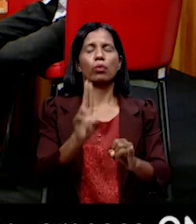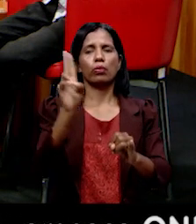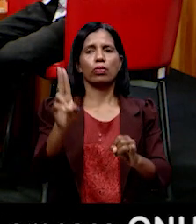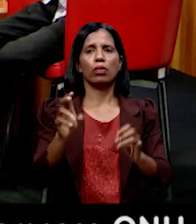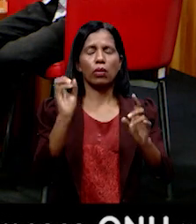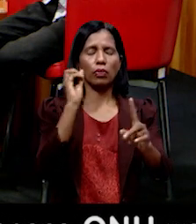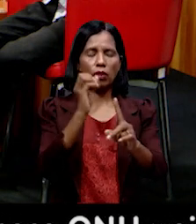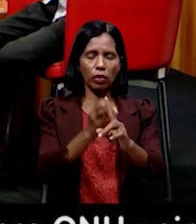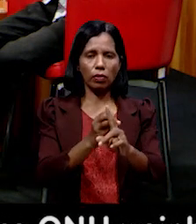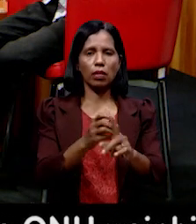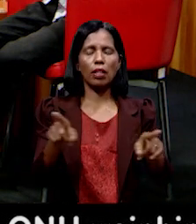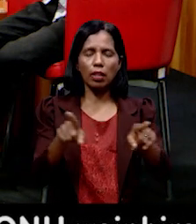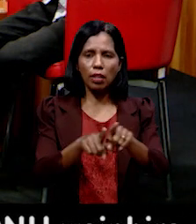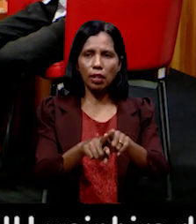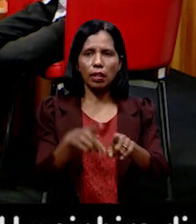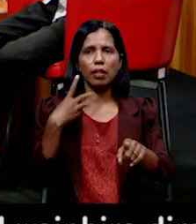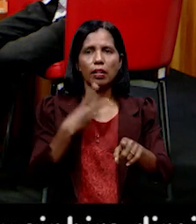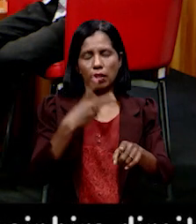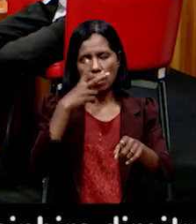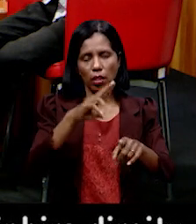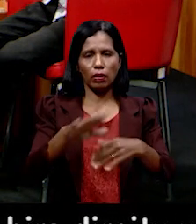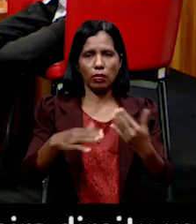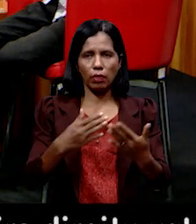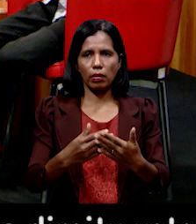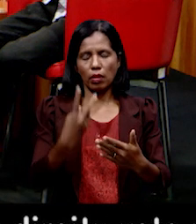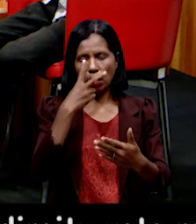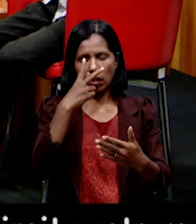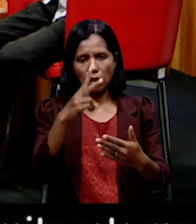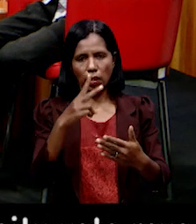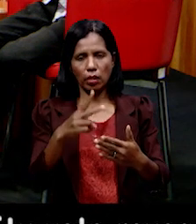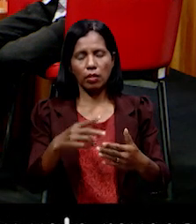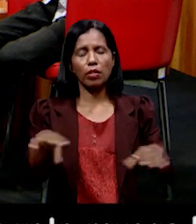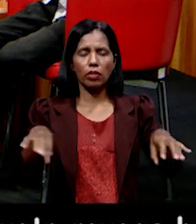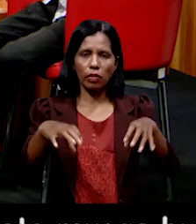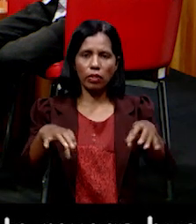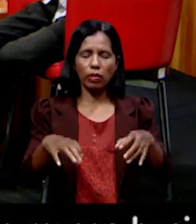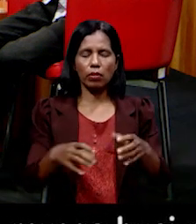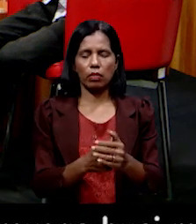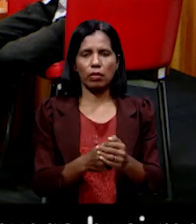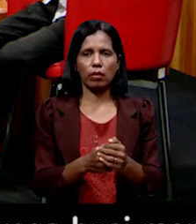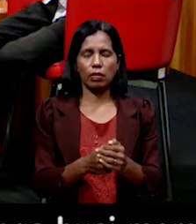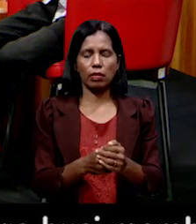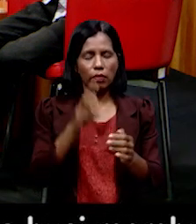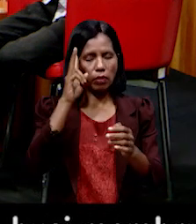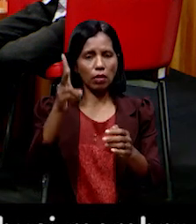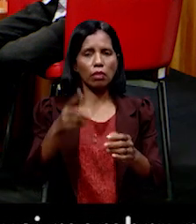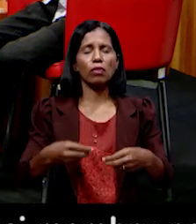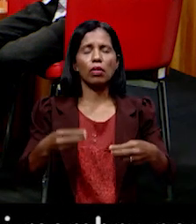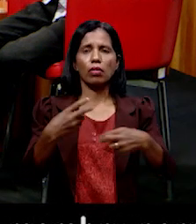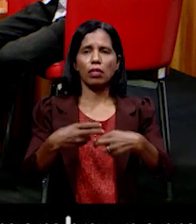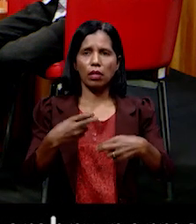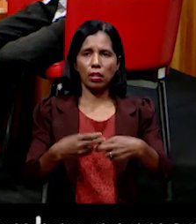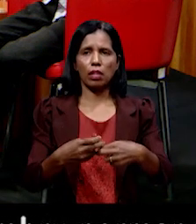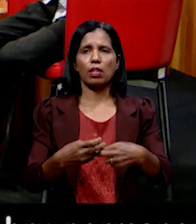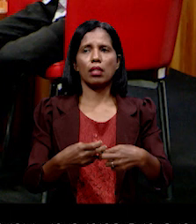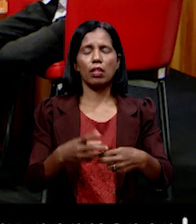objektivo hana seneklai. Ita se haré usubachar nekutu, haré usunin estratégico, ni situa do hinibe, iu impactu ba, sida didilika